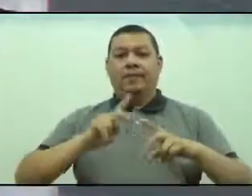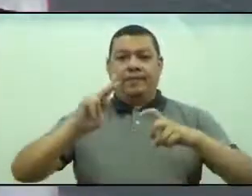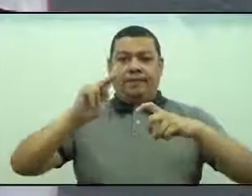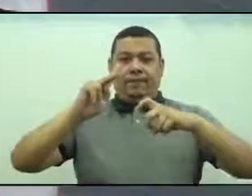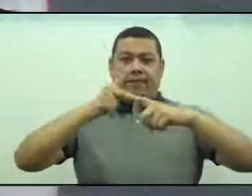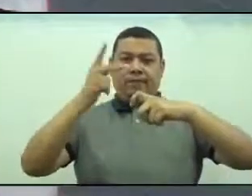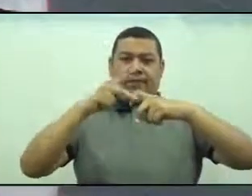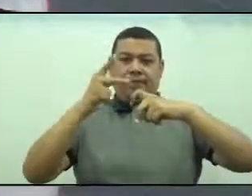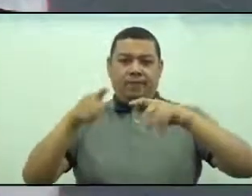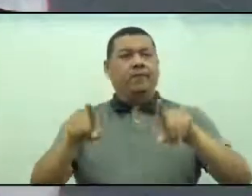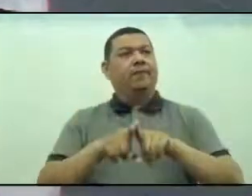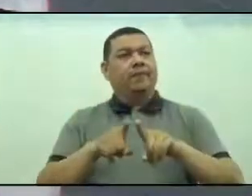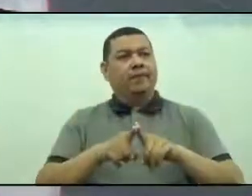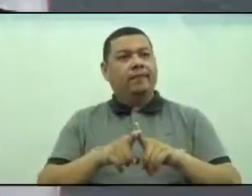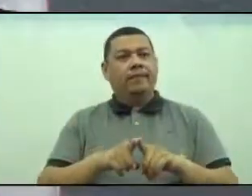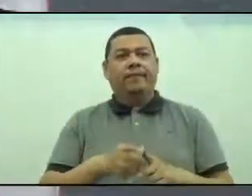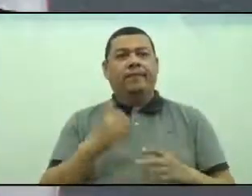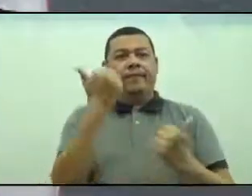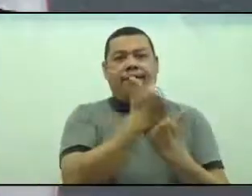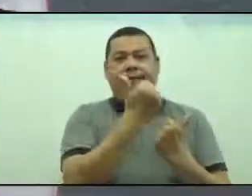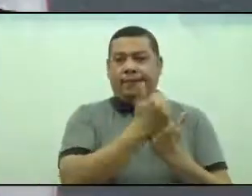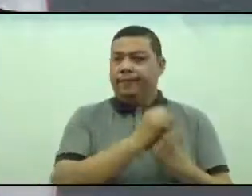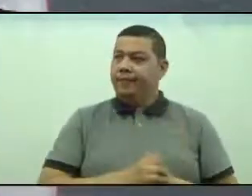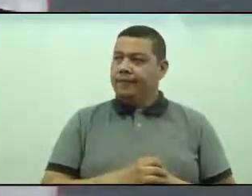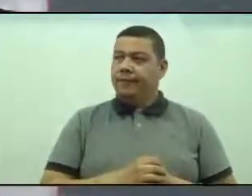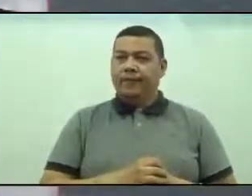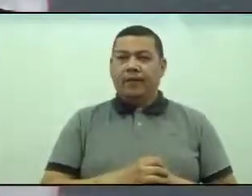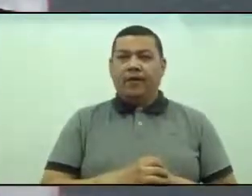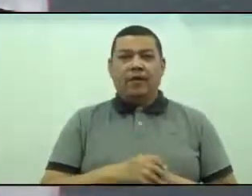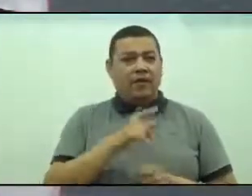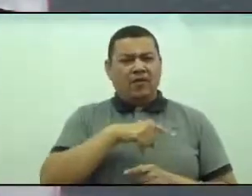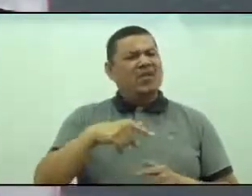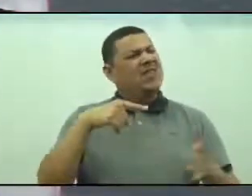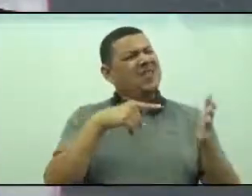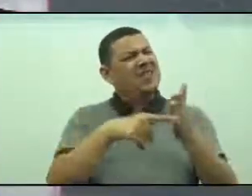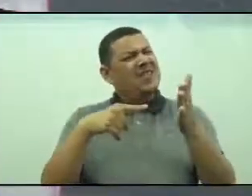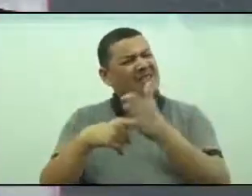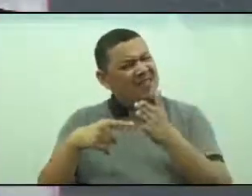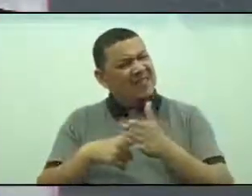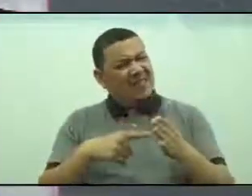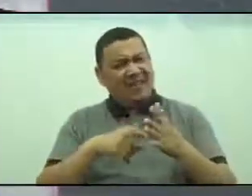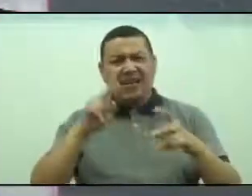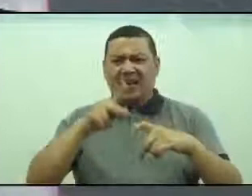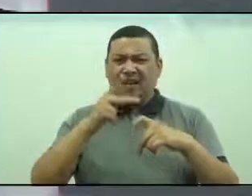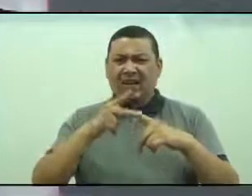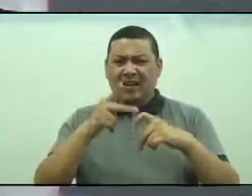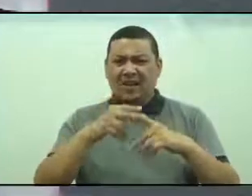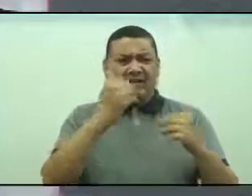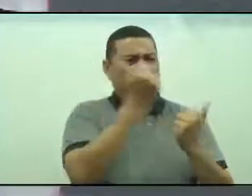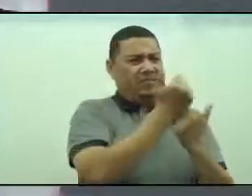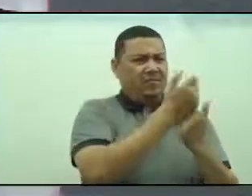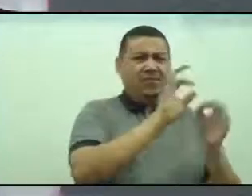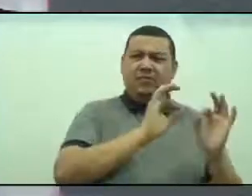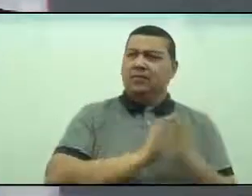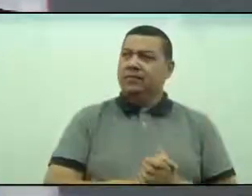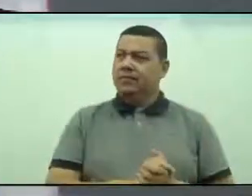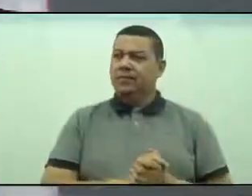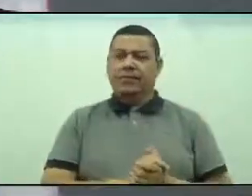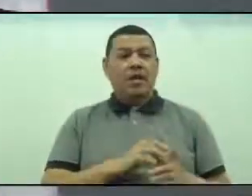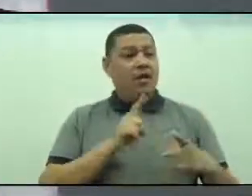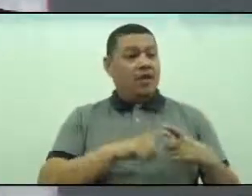às vezes perguntam, vocês criticam muito o euro e não o hospital de campanha. Não é verdade. A diferença é que quando as pessoas do hospital de campanha ligam